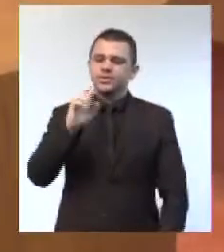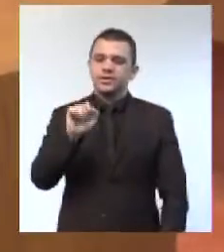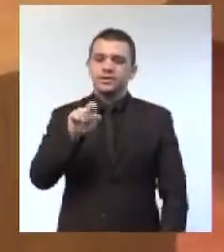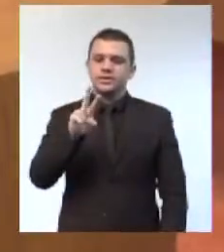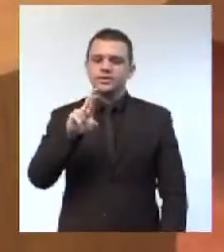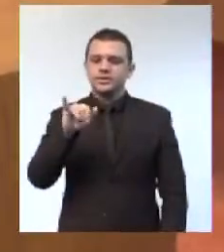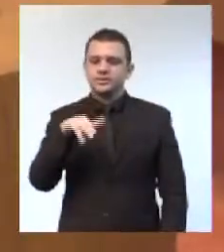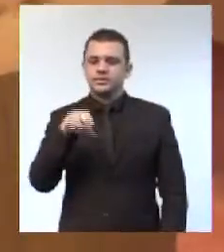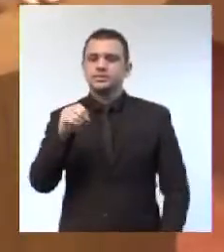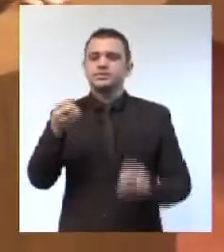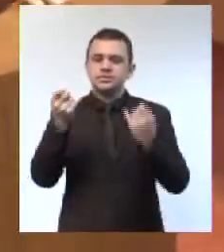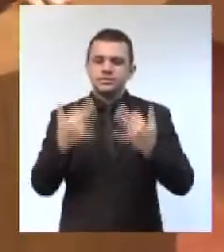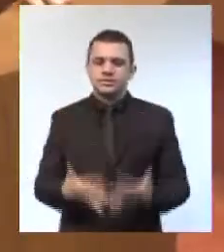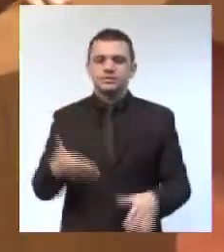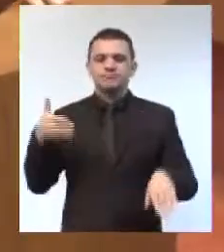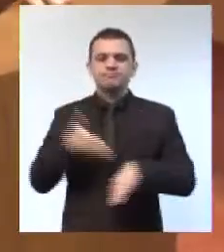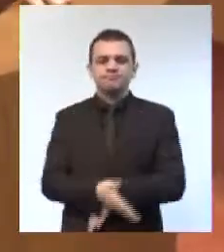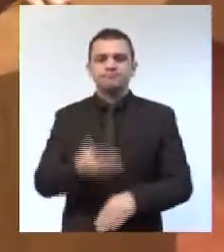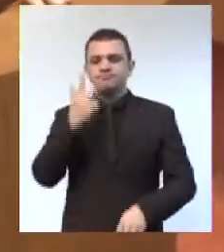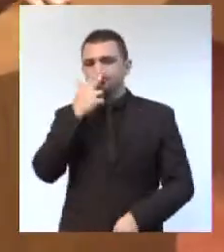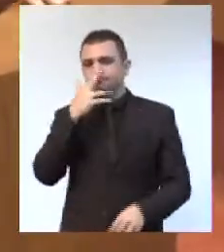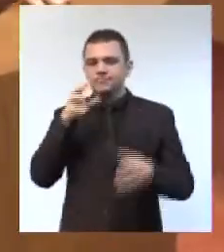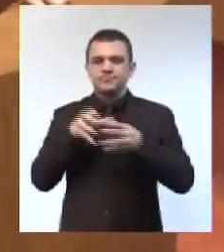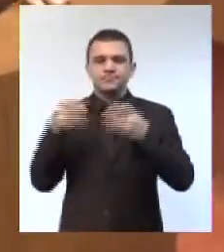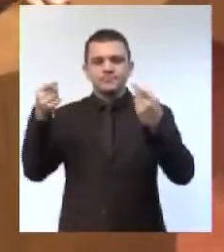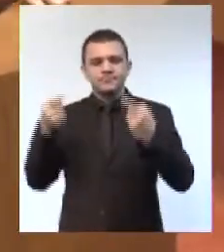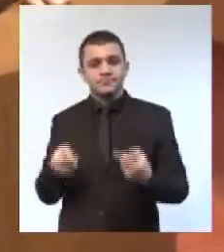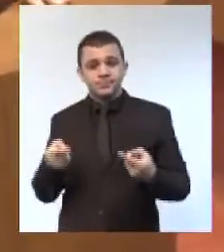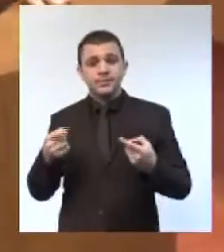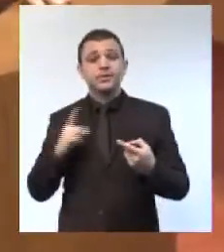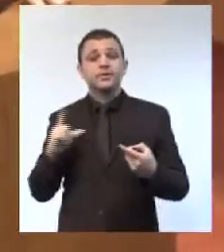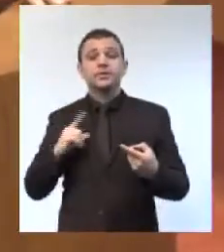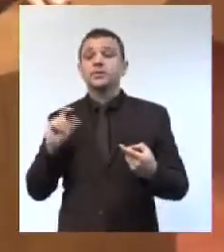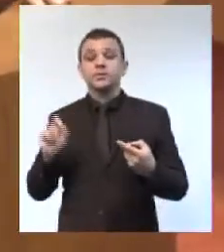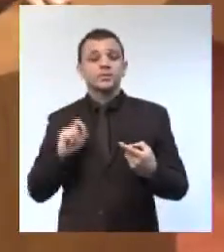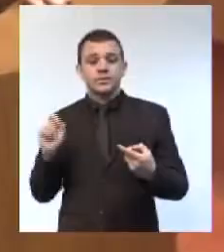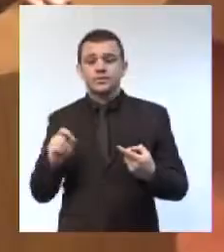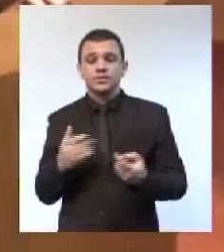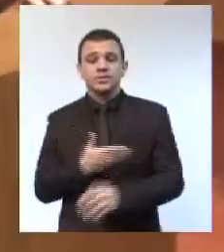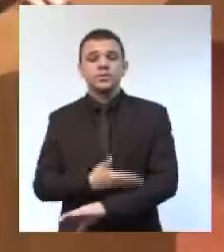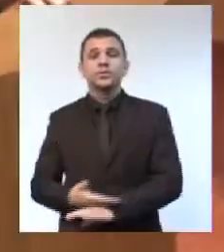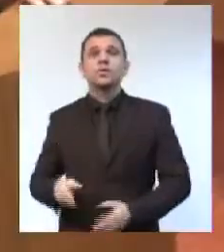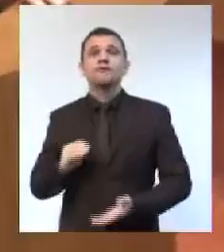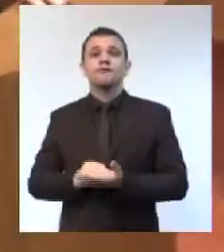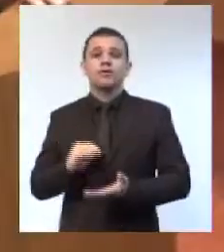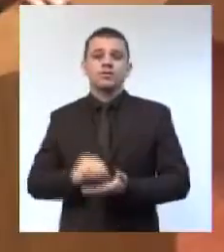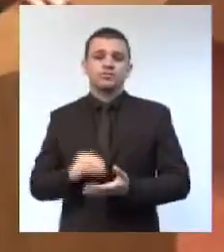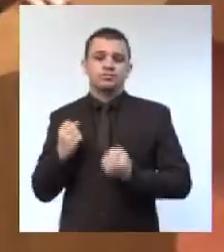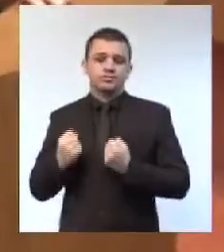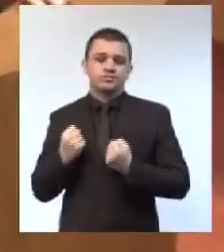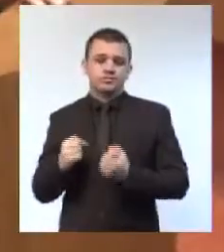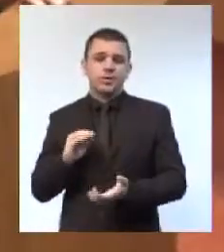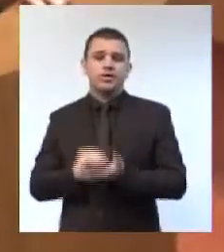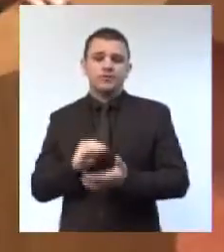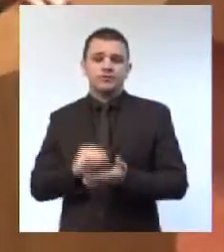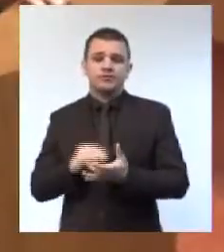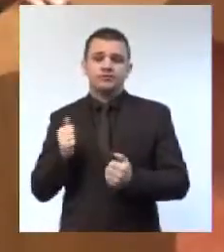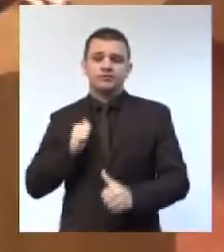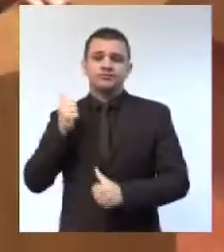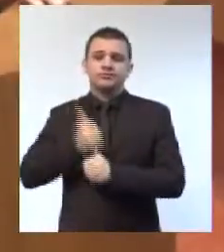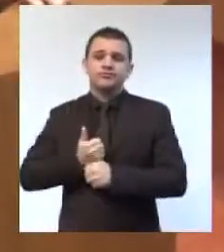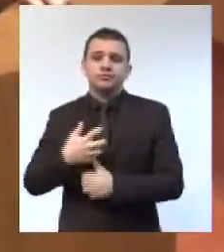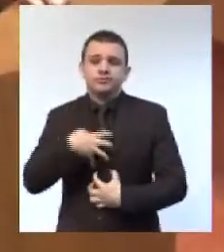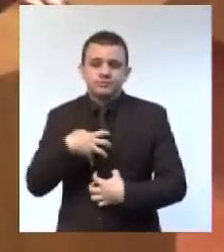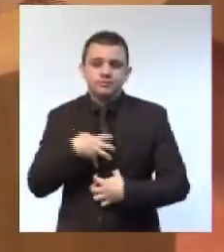à intervenção, que a oposição sofre de uma síndrome de abstinência do poder. Tamanha a obsessão que tem em retirar o governador que